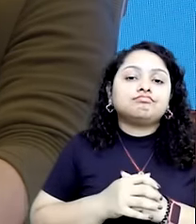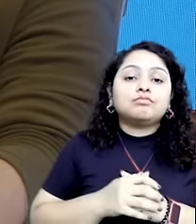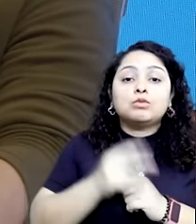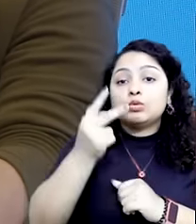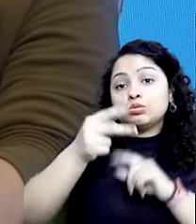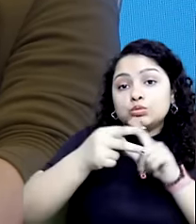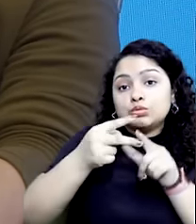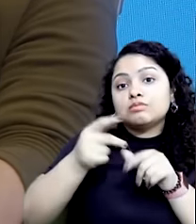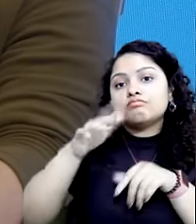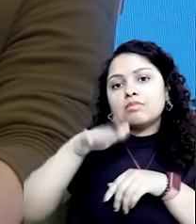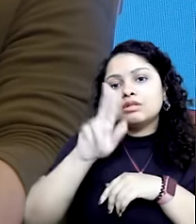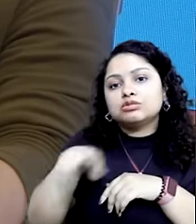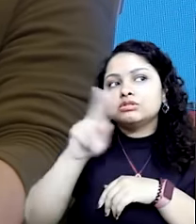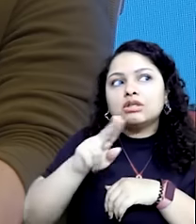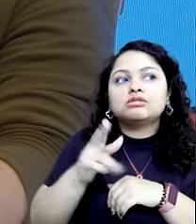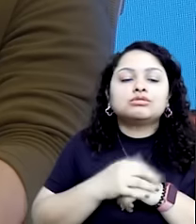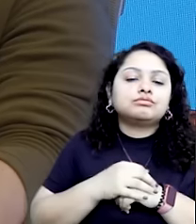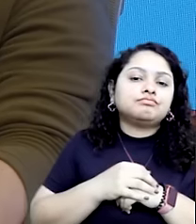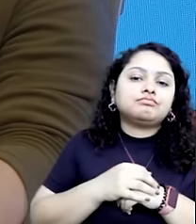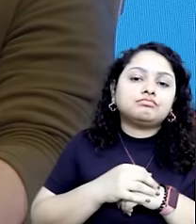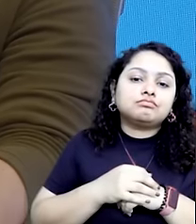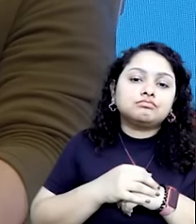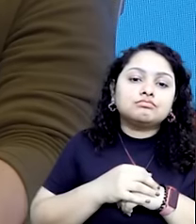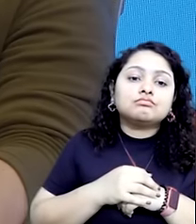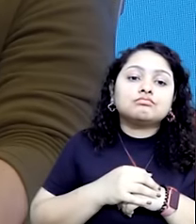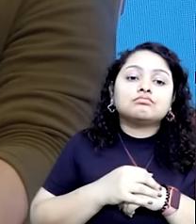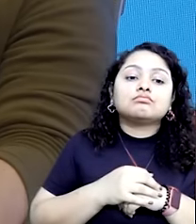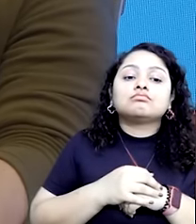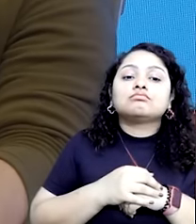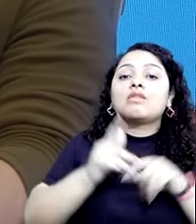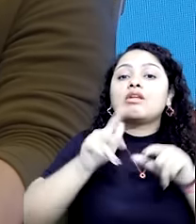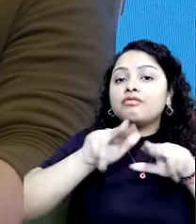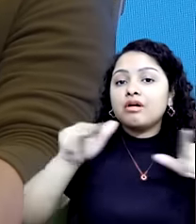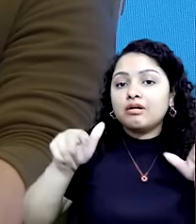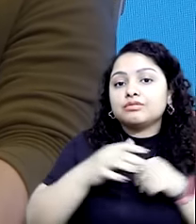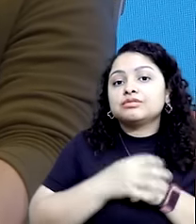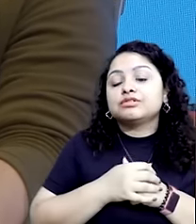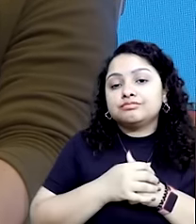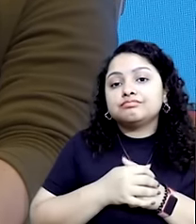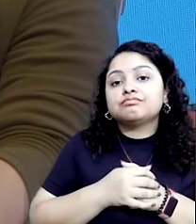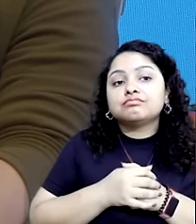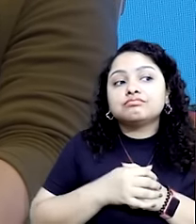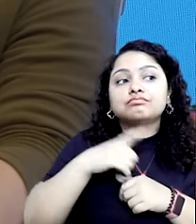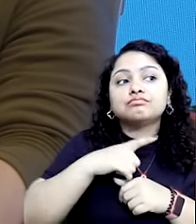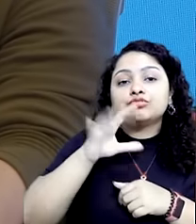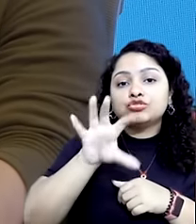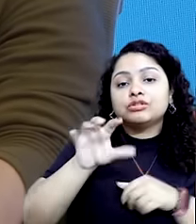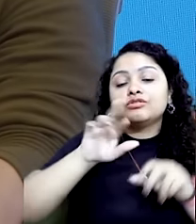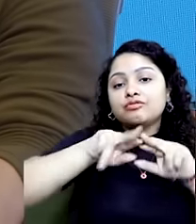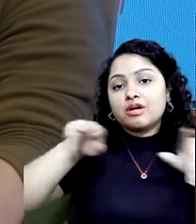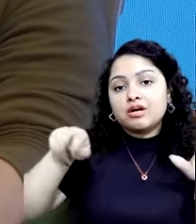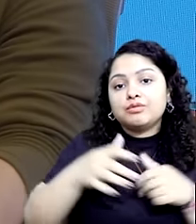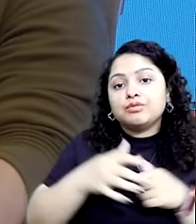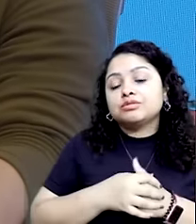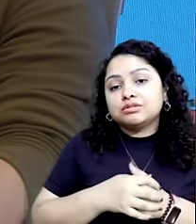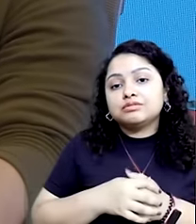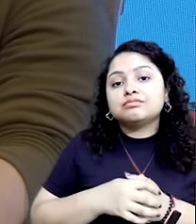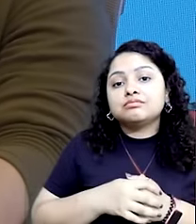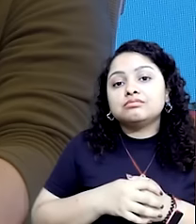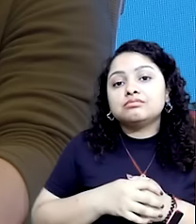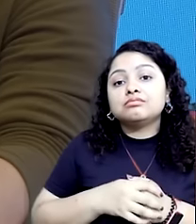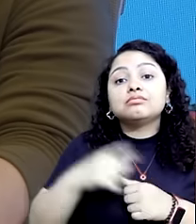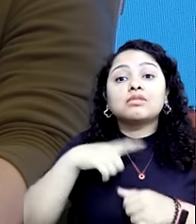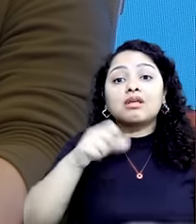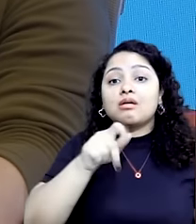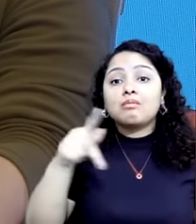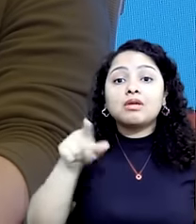dois mais utilizados mas assim gente tem muitos muitos muitos muitos muitos em níveis diferentes também né eu eu falo que às vezes tem